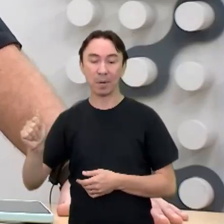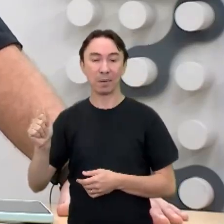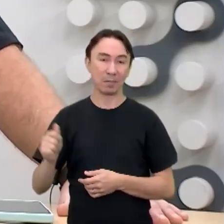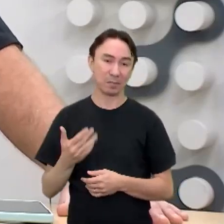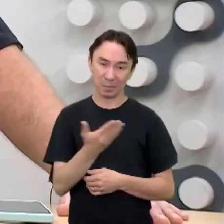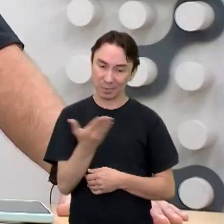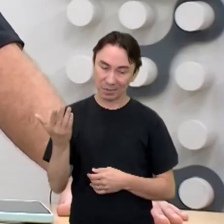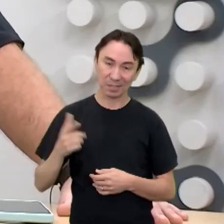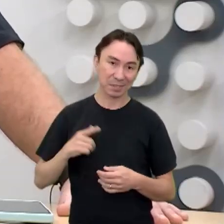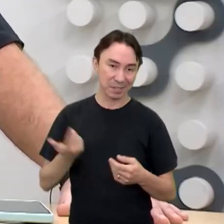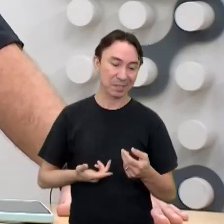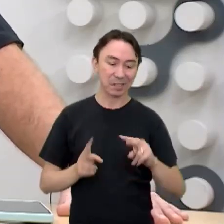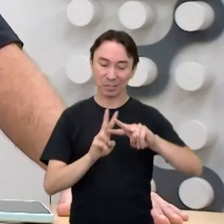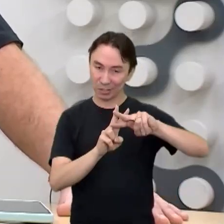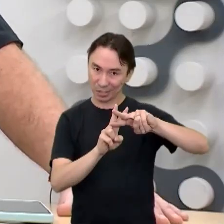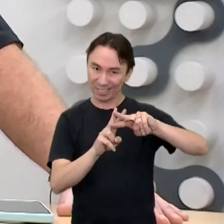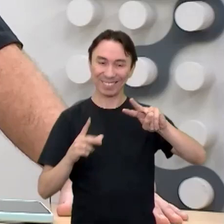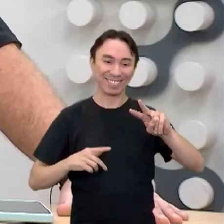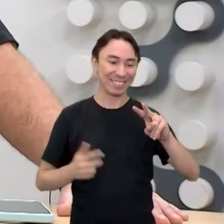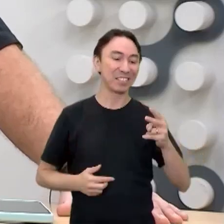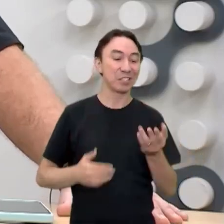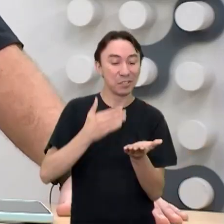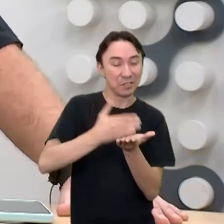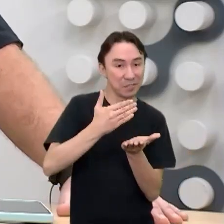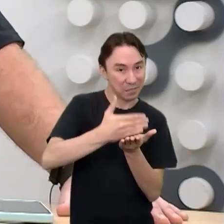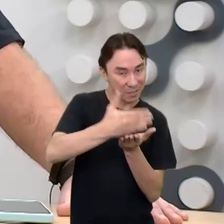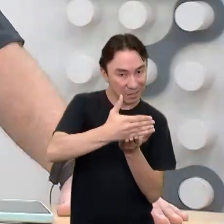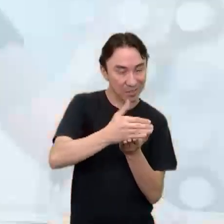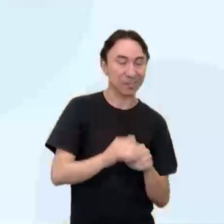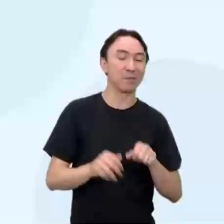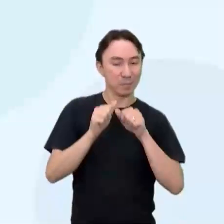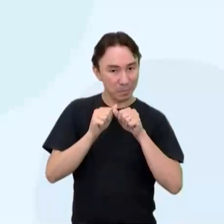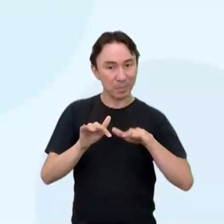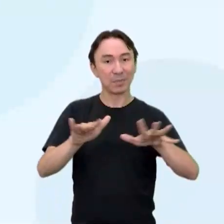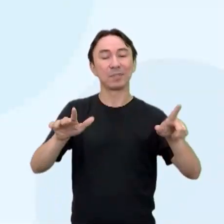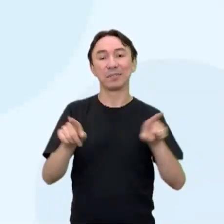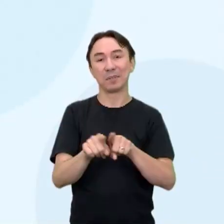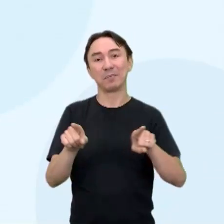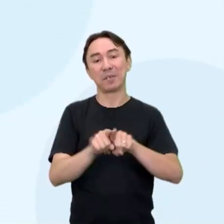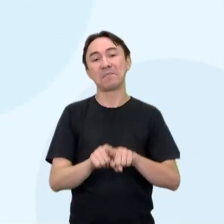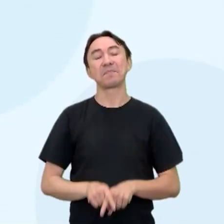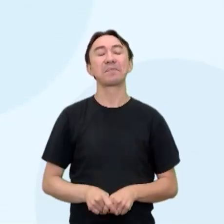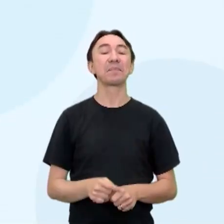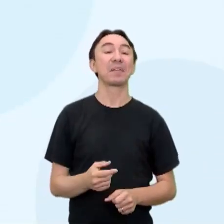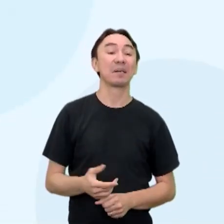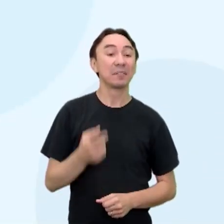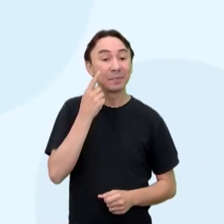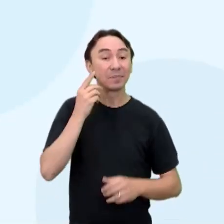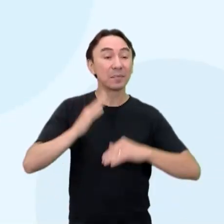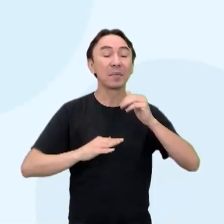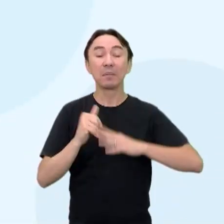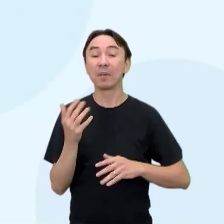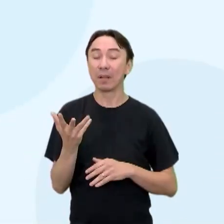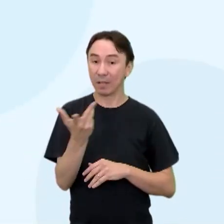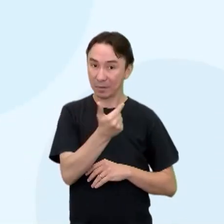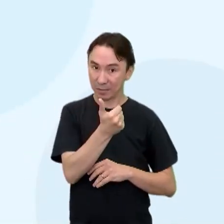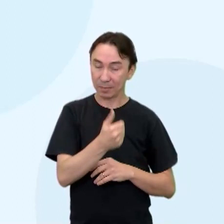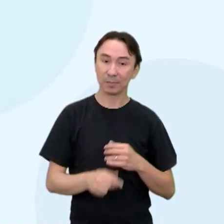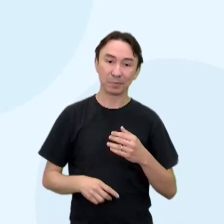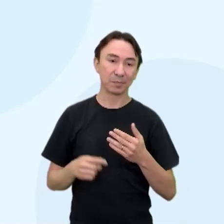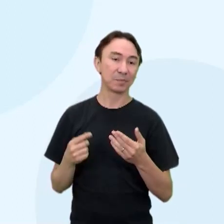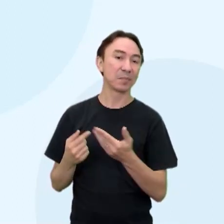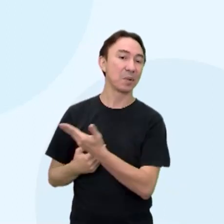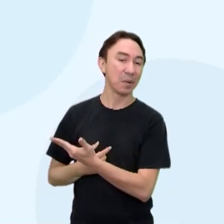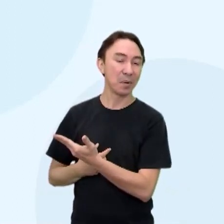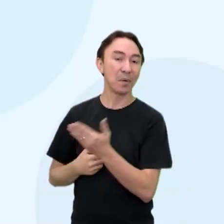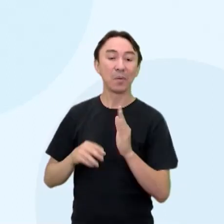Quem Divide Multiplica. Vamos lá para a próxima tela, que aí temos aí as habilidades do currículo paulista e objetivo. Nós